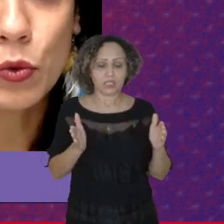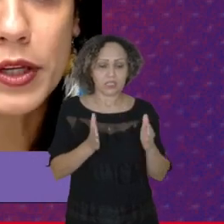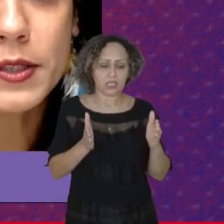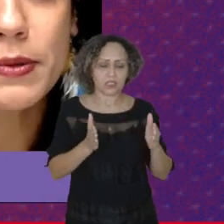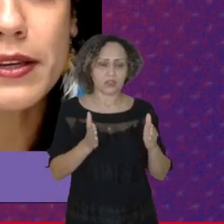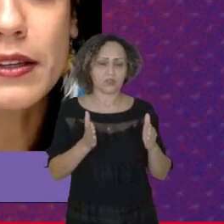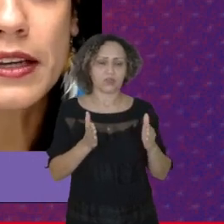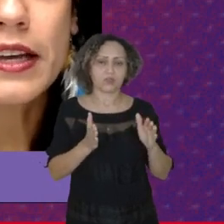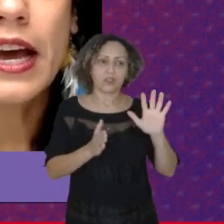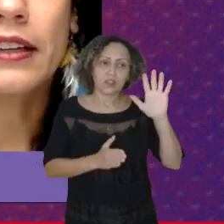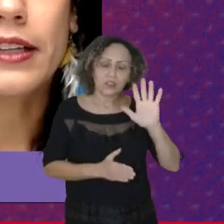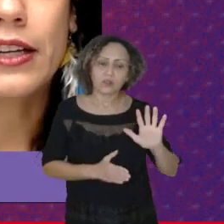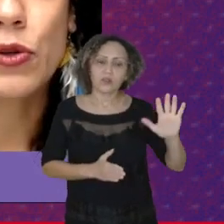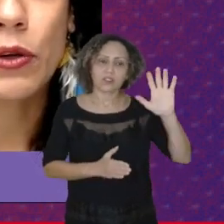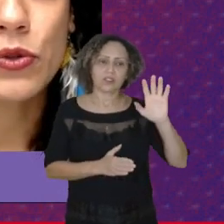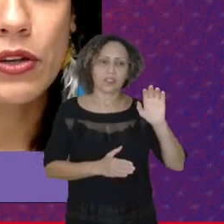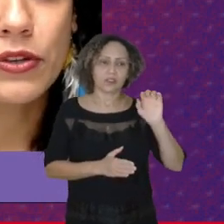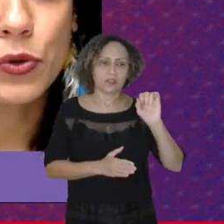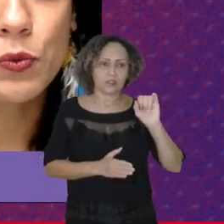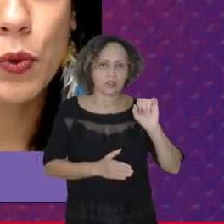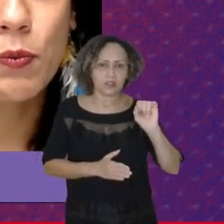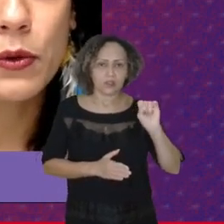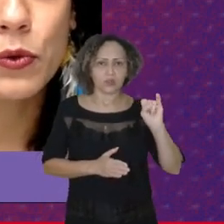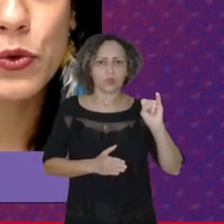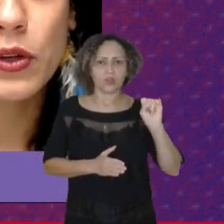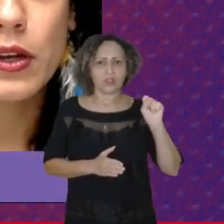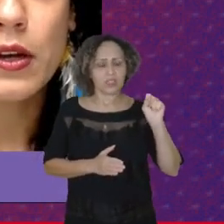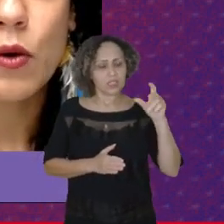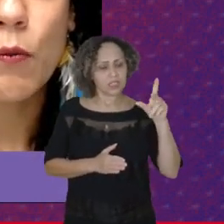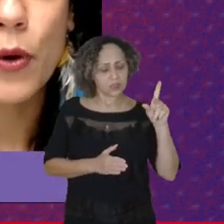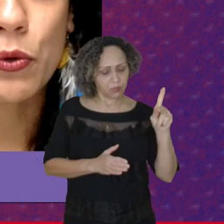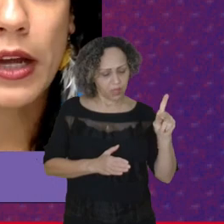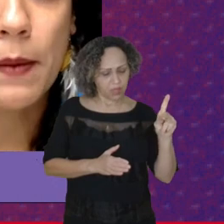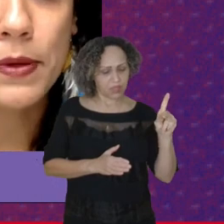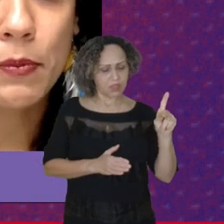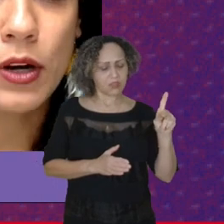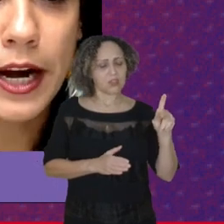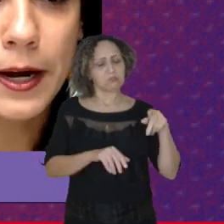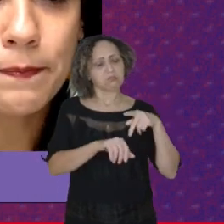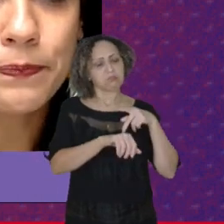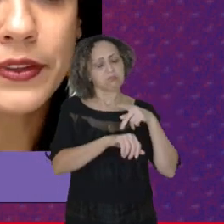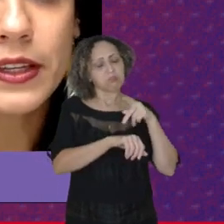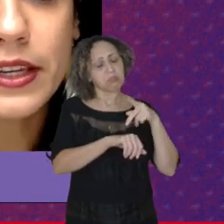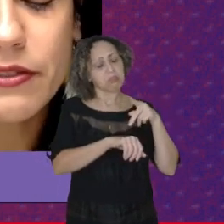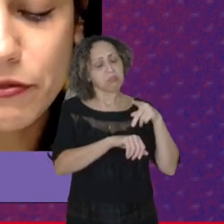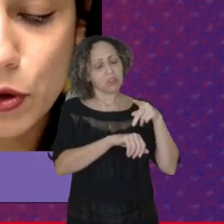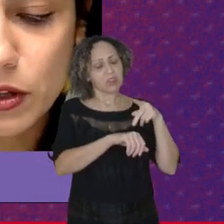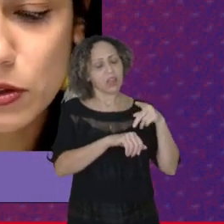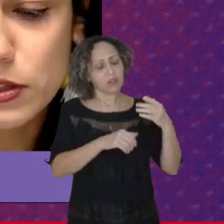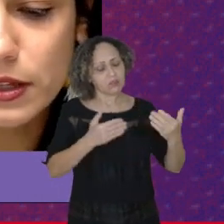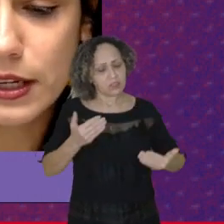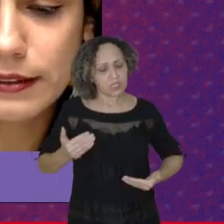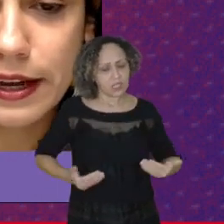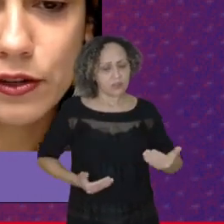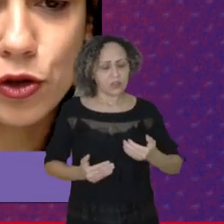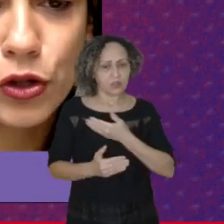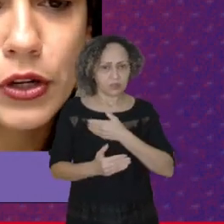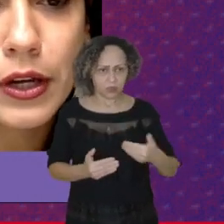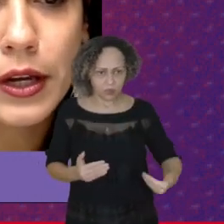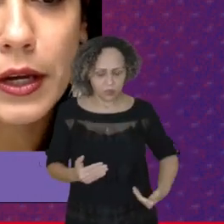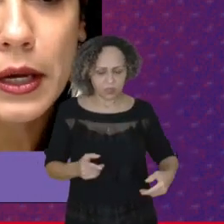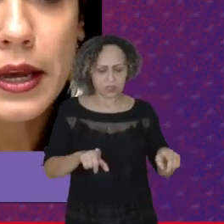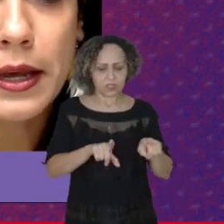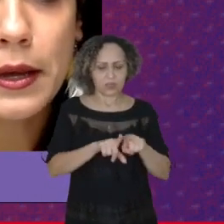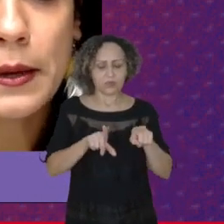para o Brasil do ISP, a Internacional de Serviços Públicos, compõe o NAP Mulher e foi nossa